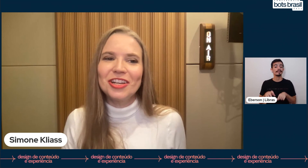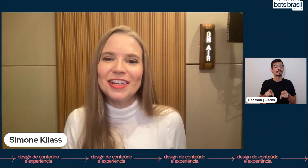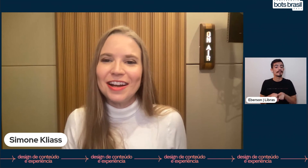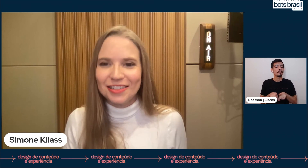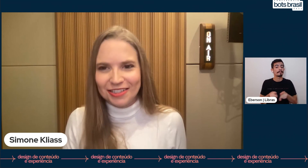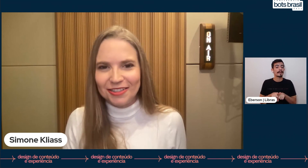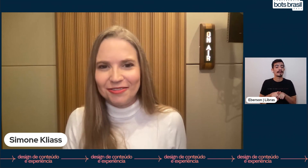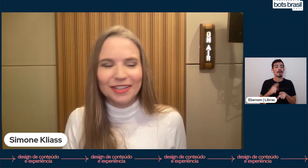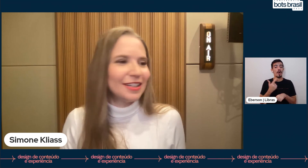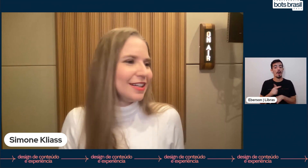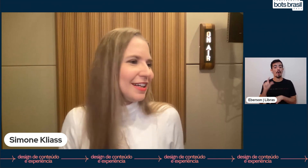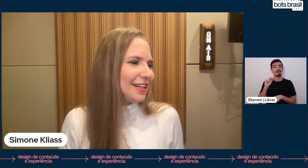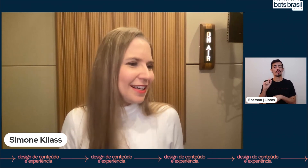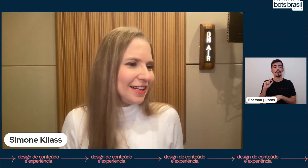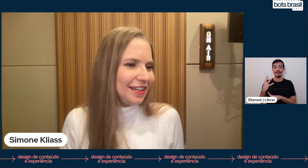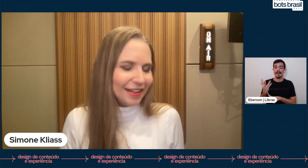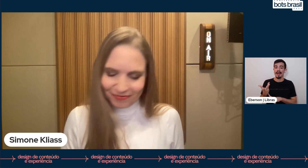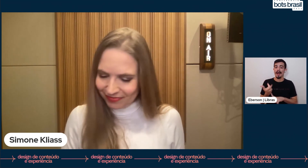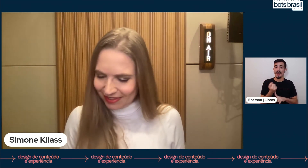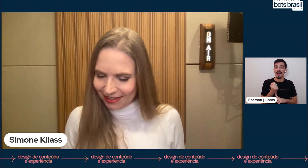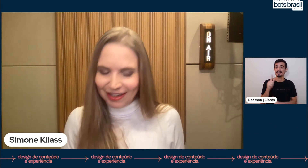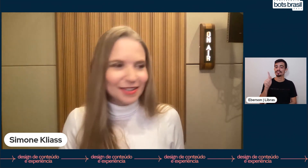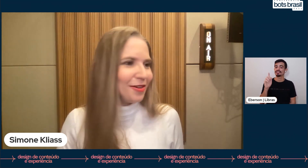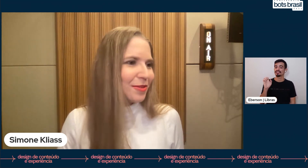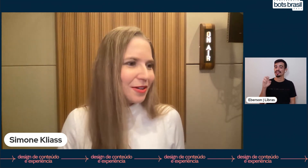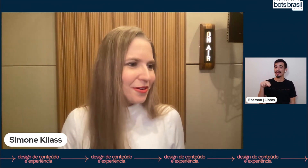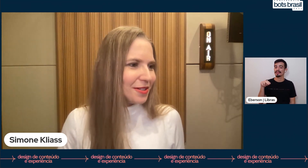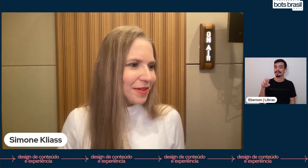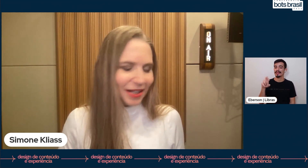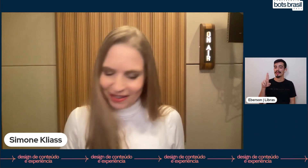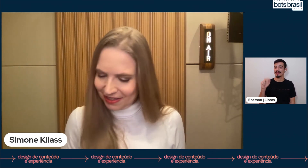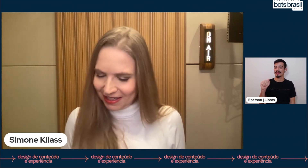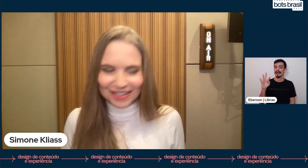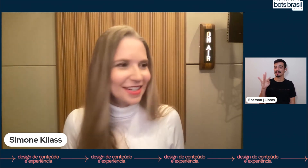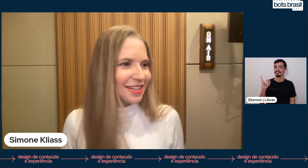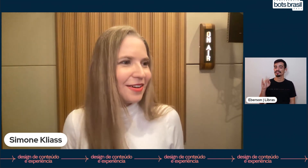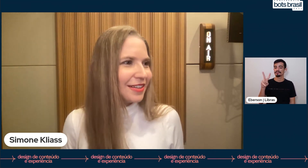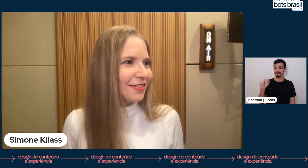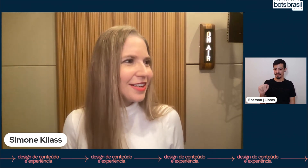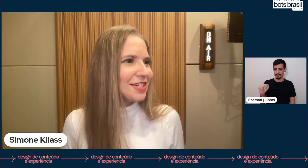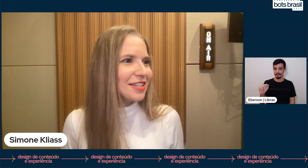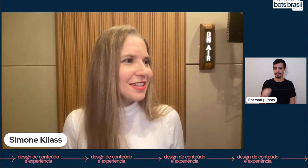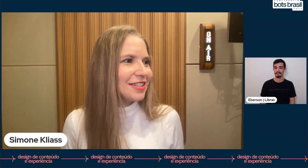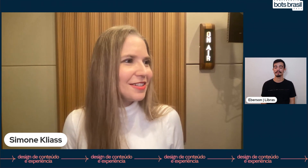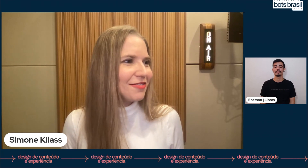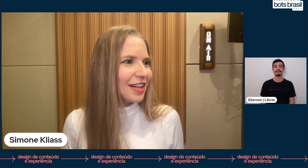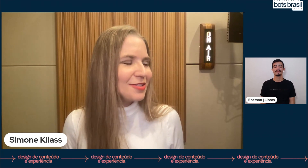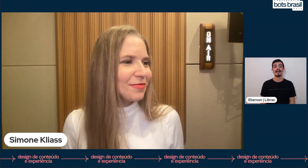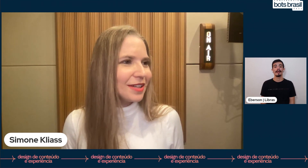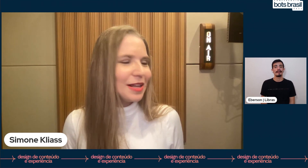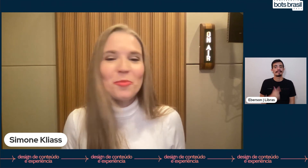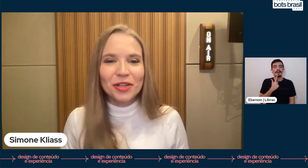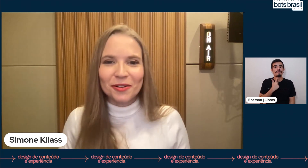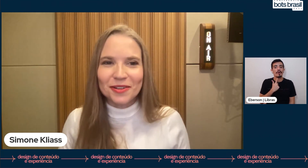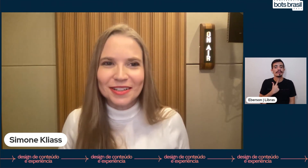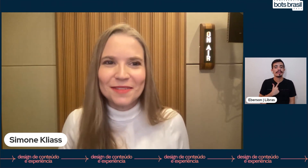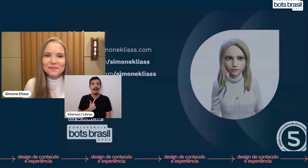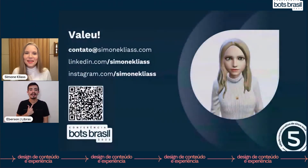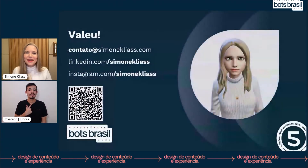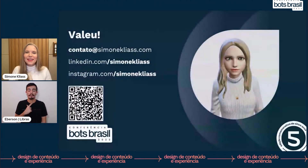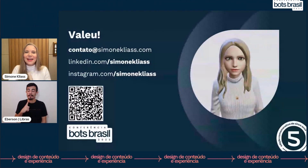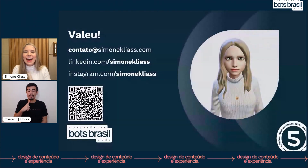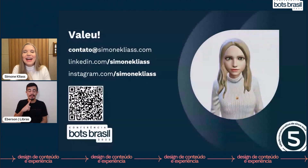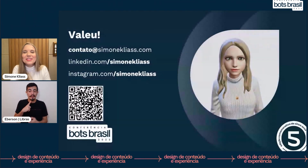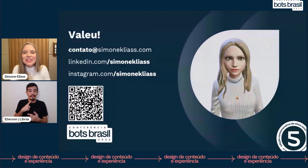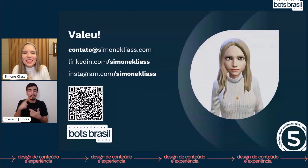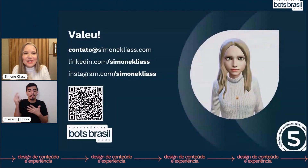arte generativa que cria não é muita coisa pera aí gente dá vontade de falar tem muita